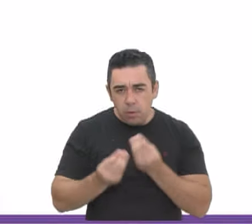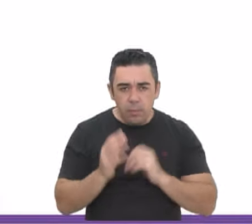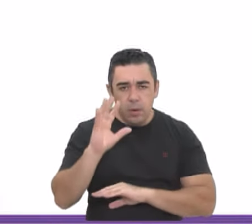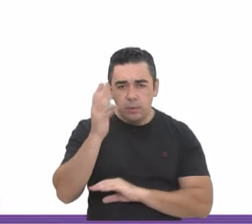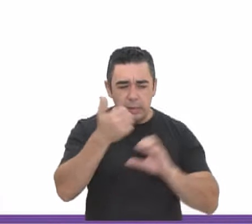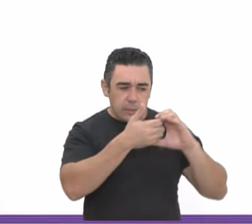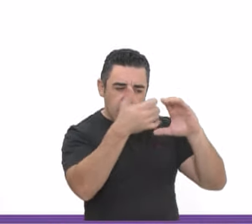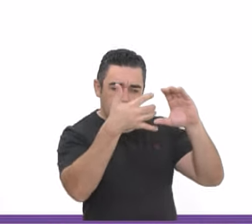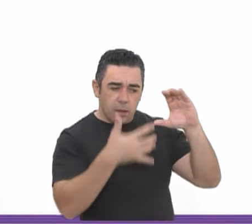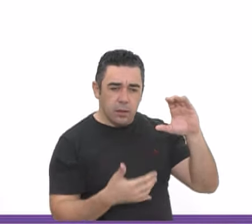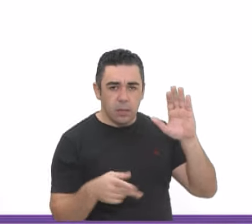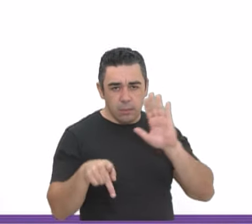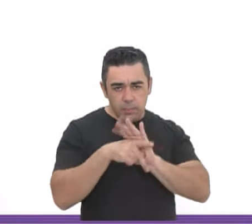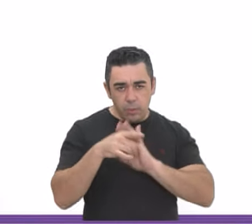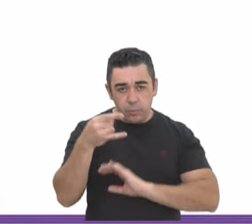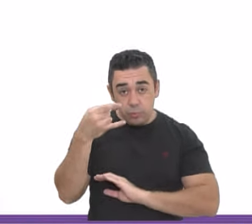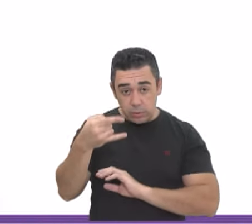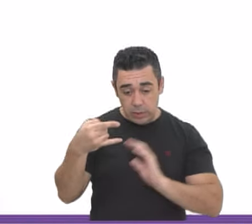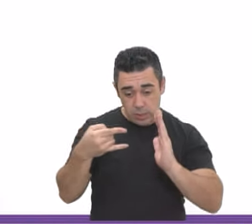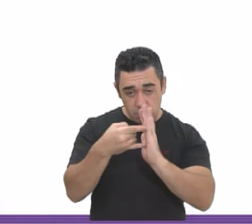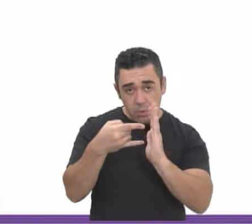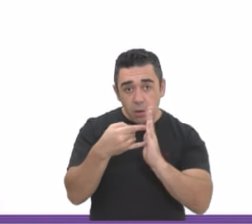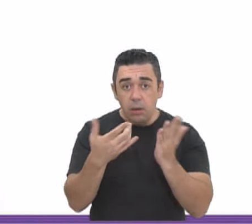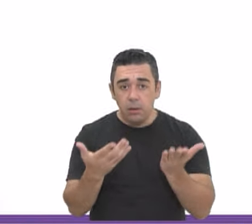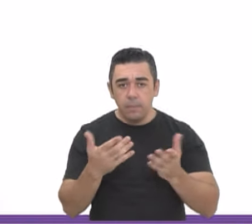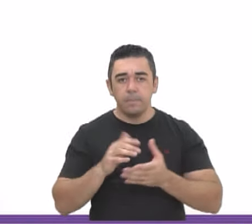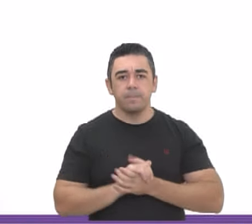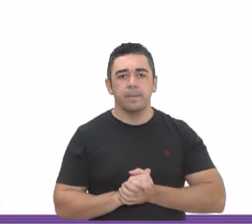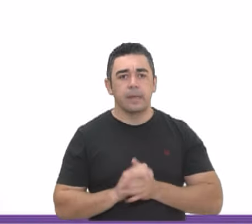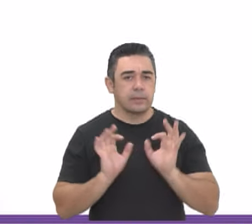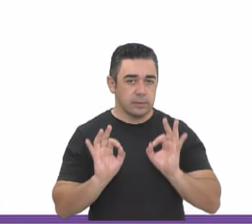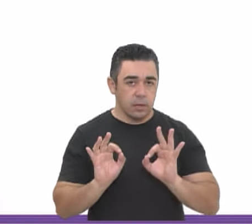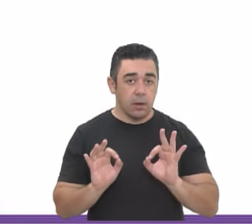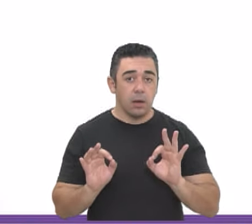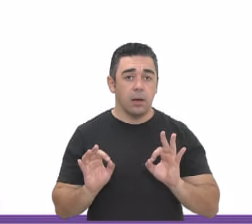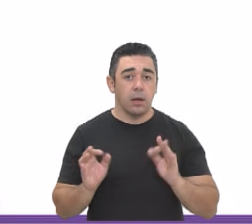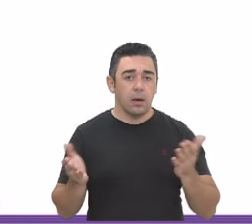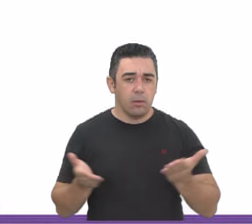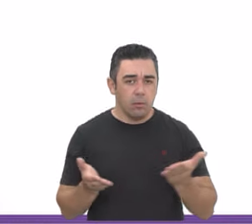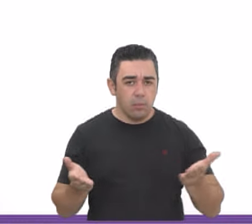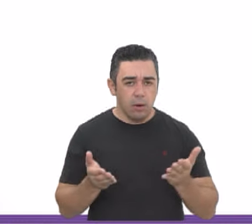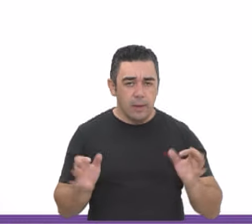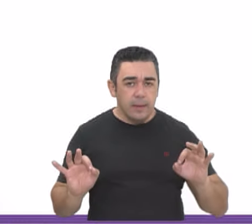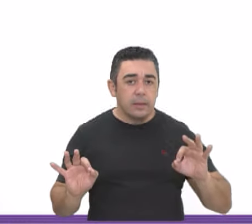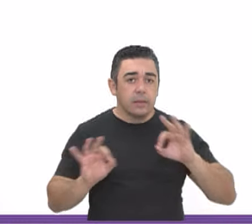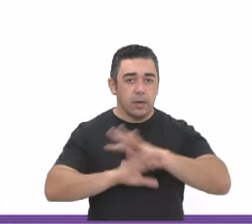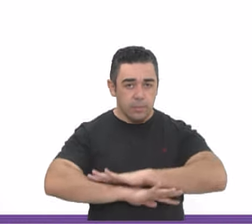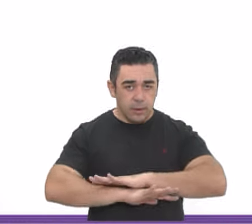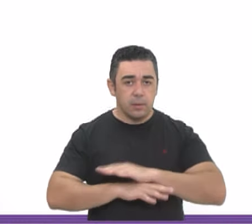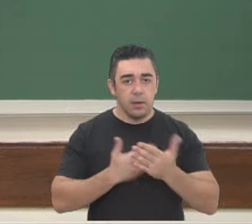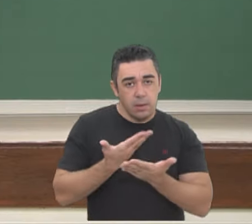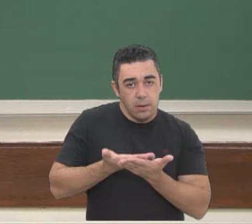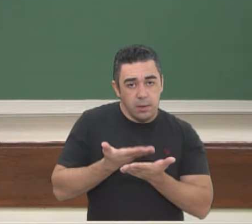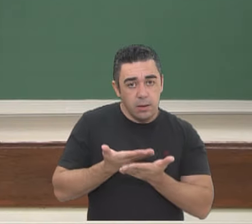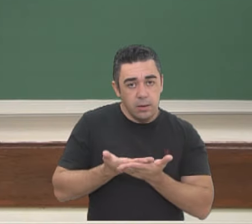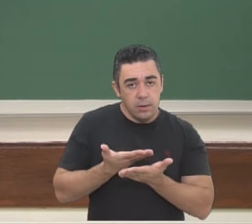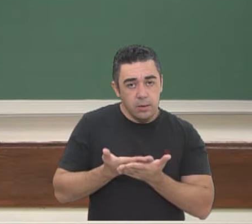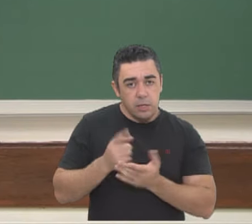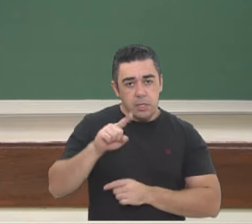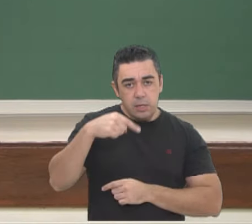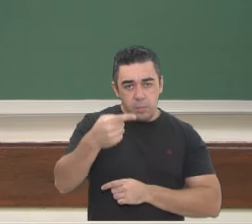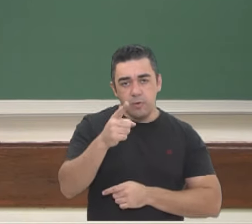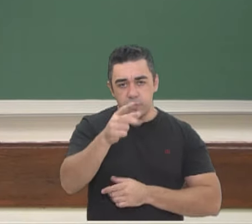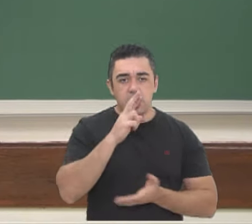as propriedades do irmã certo e é para fechar então esta aula